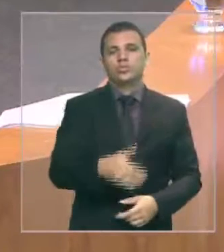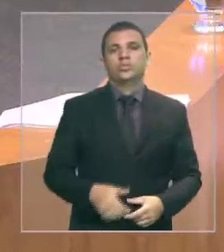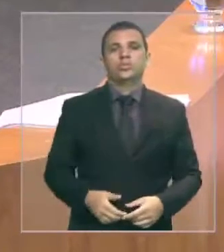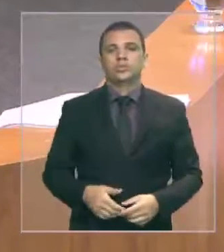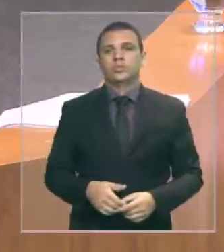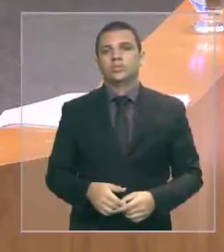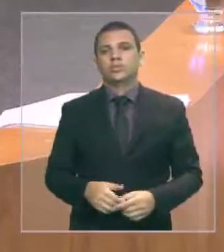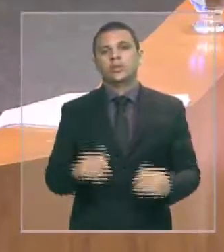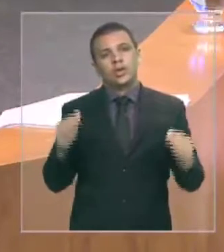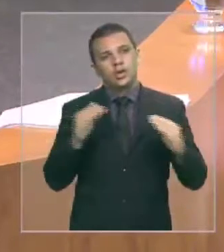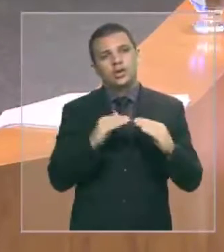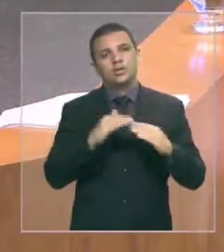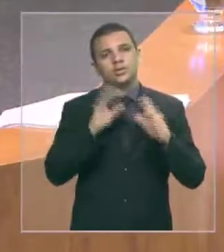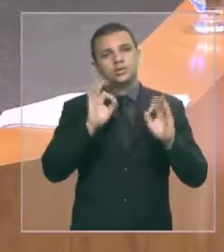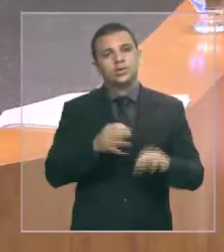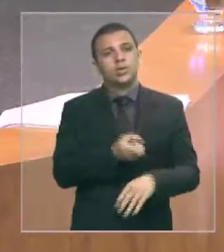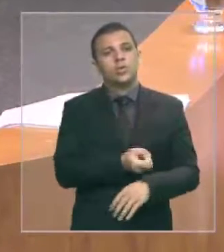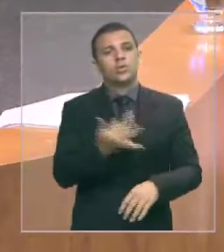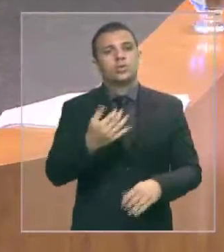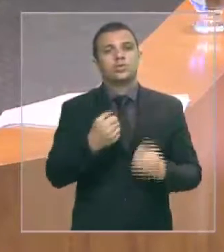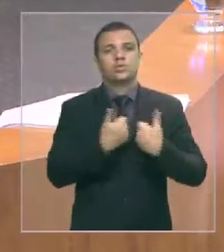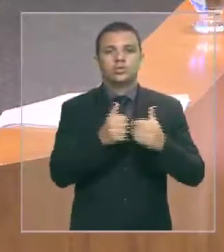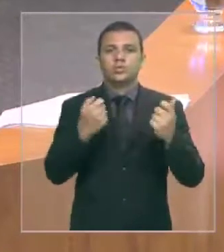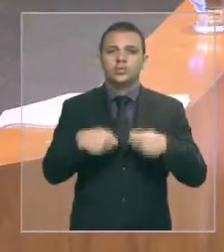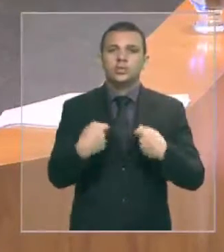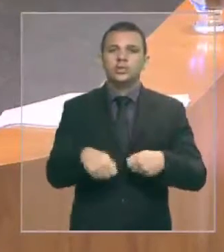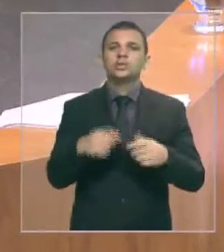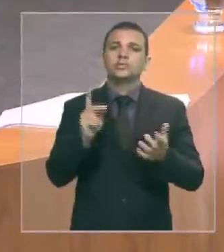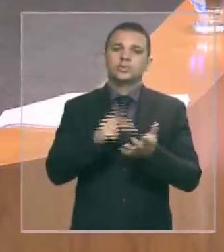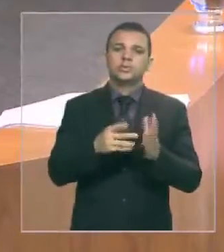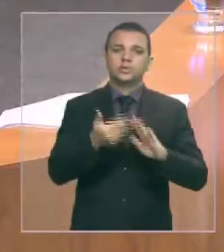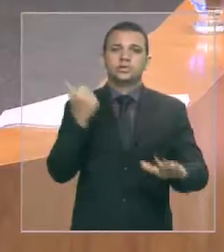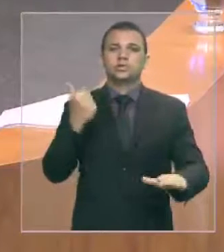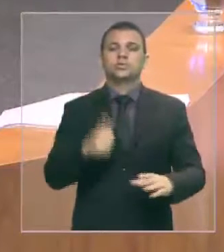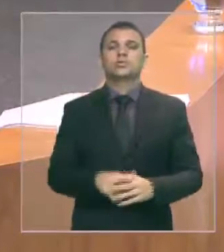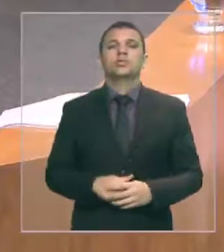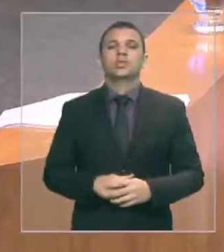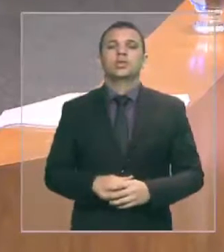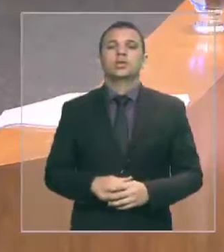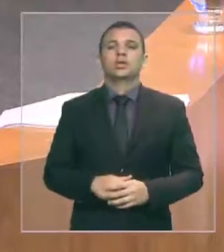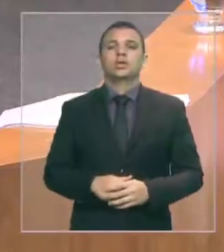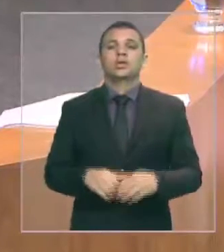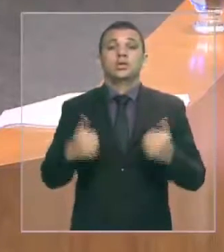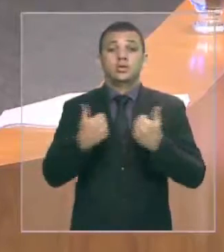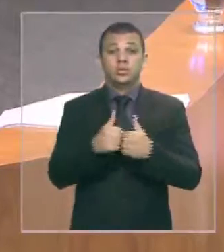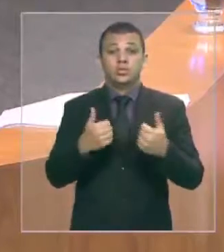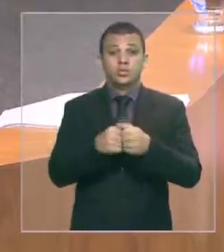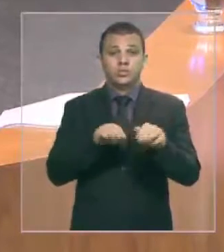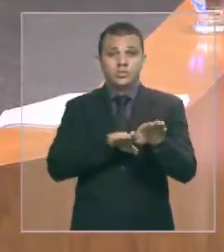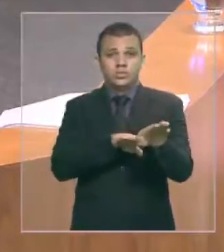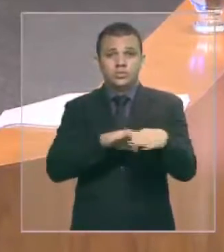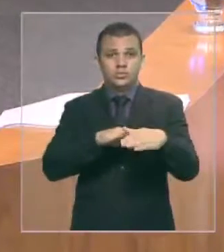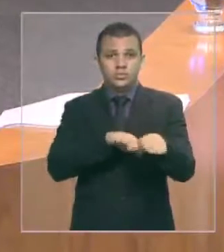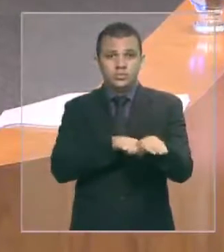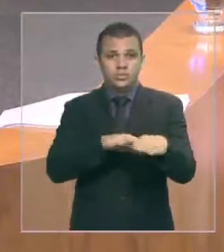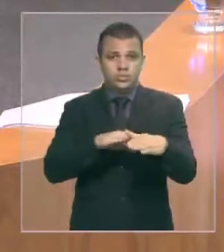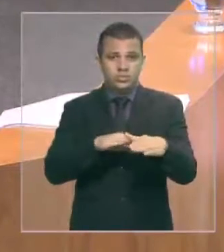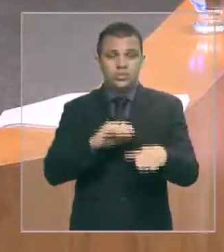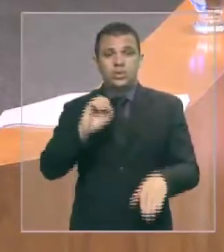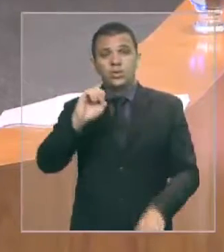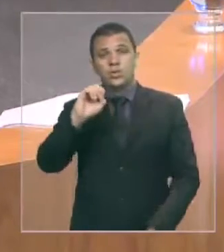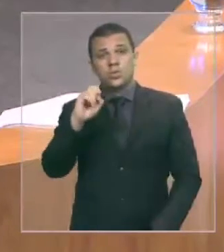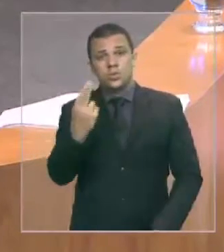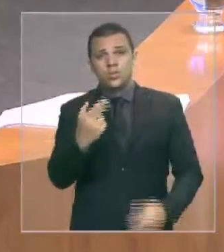realmente sair das ruas. Veículos articulados e de maior capacidade também com